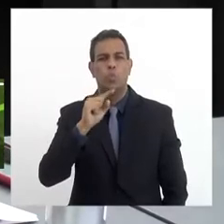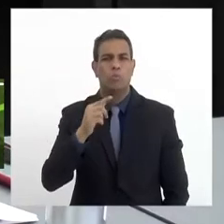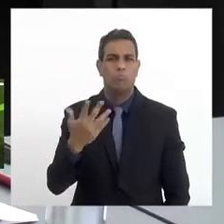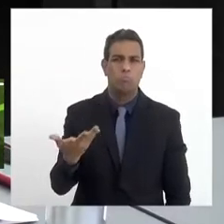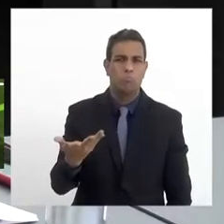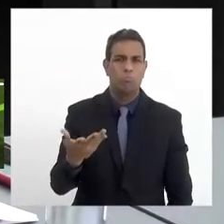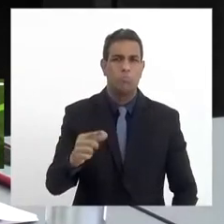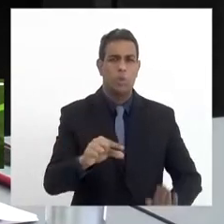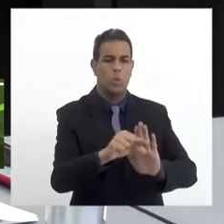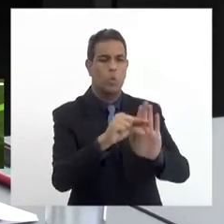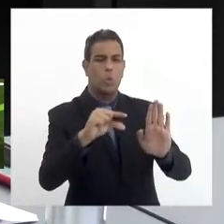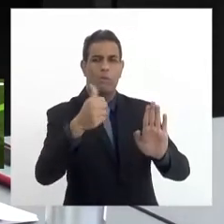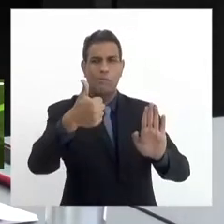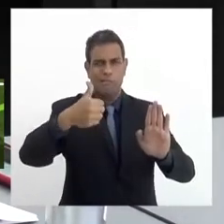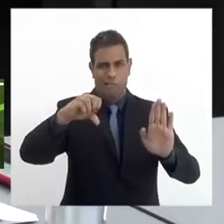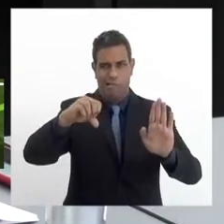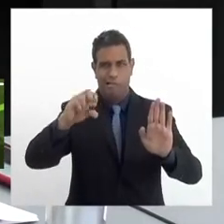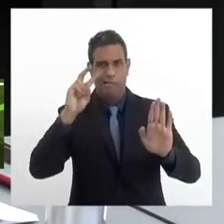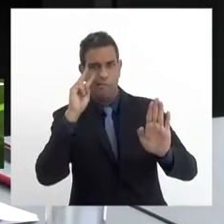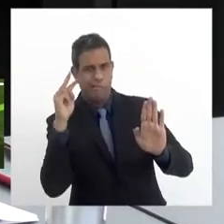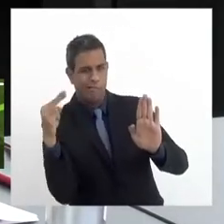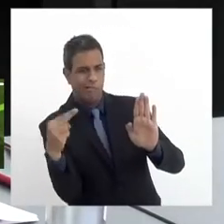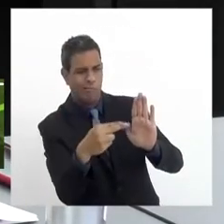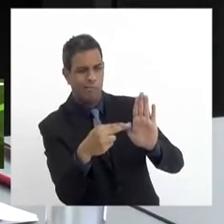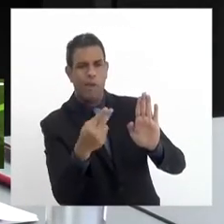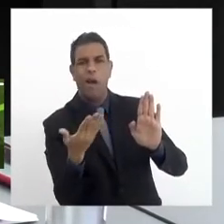No 19, talvez